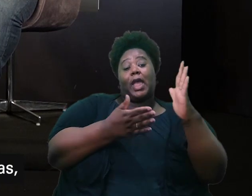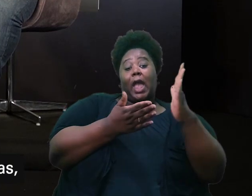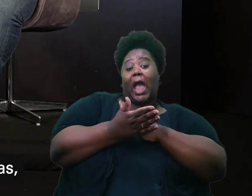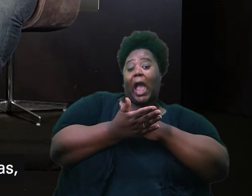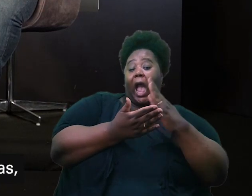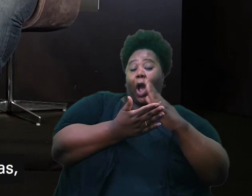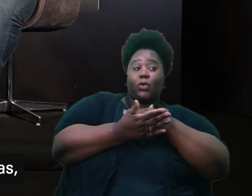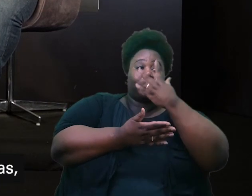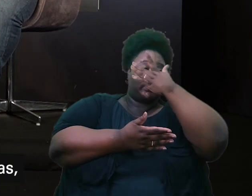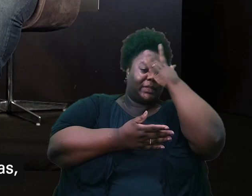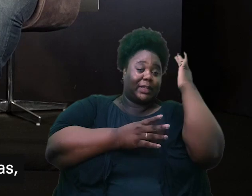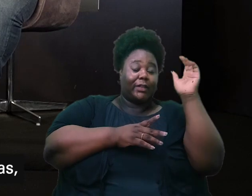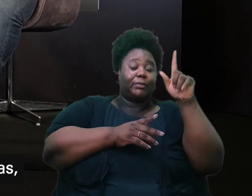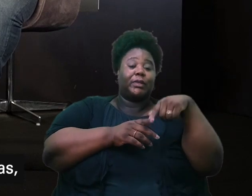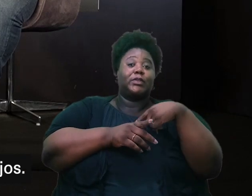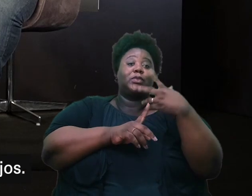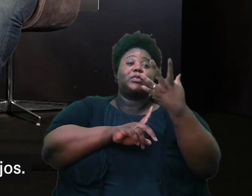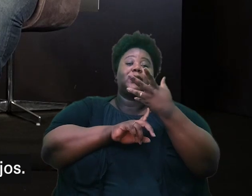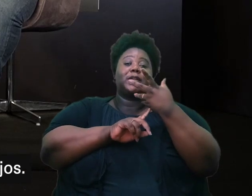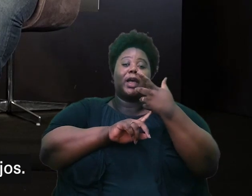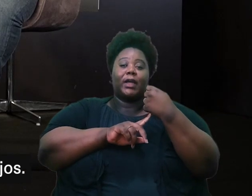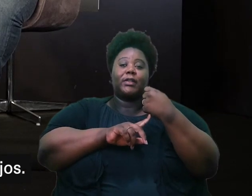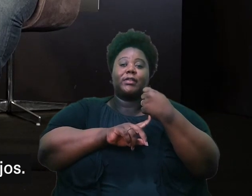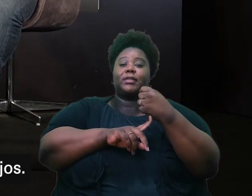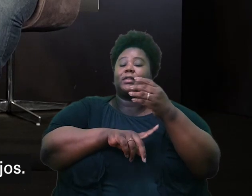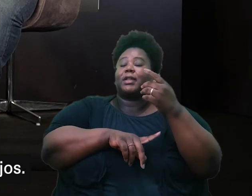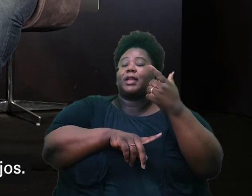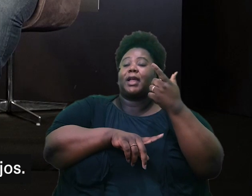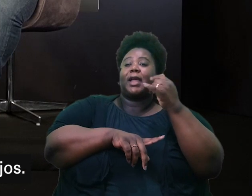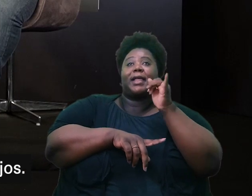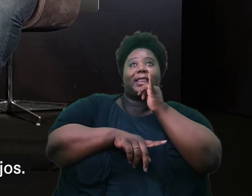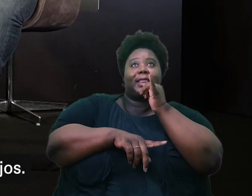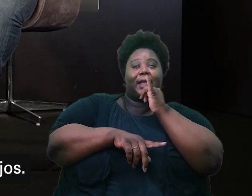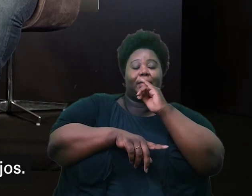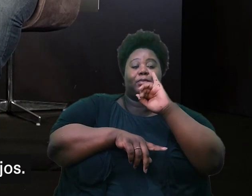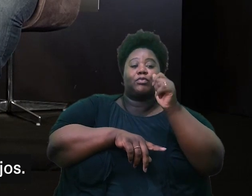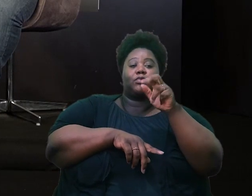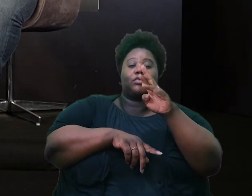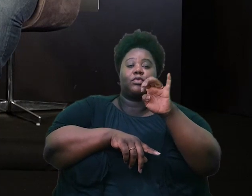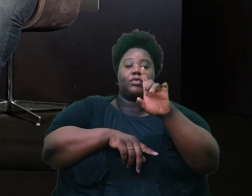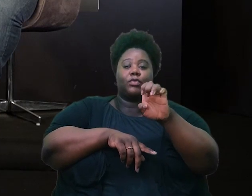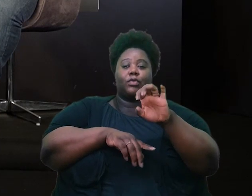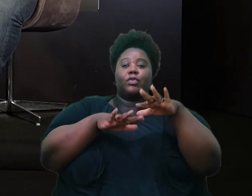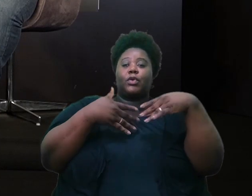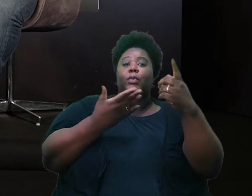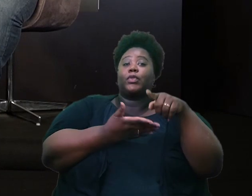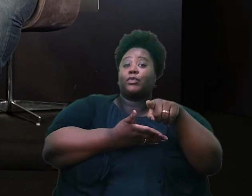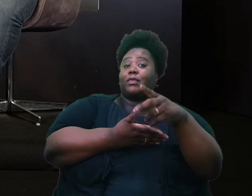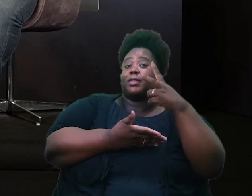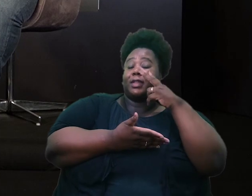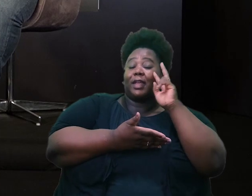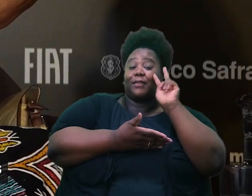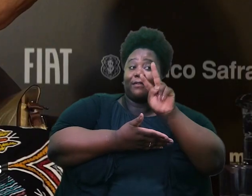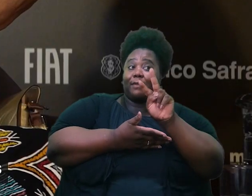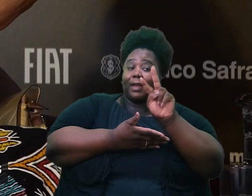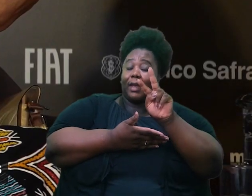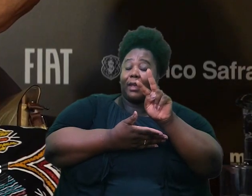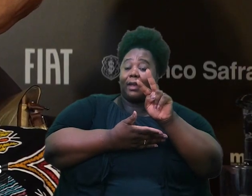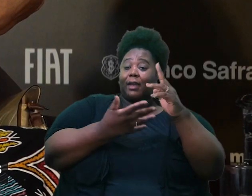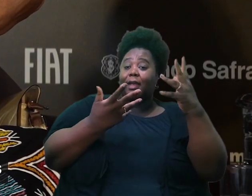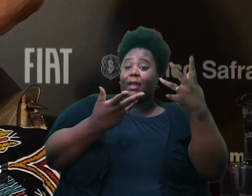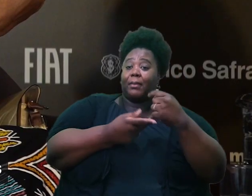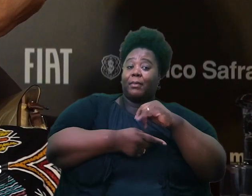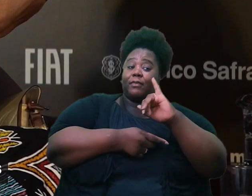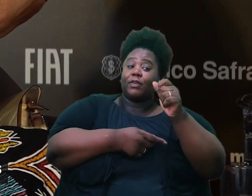desses autores e artistas, como, por exemplo, Jorge dos Anjos, quando você vê essas obras, essas peças